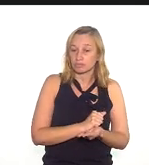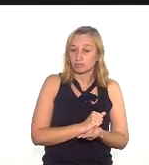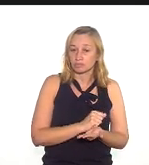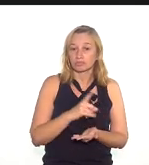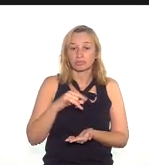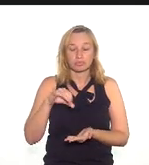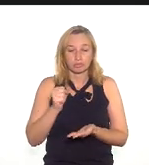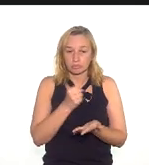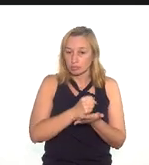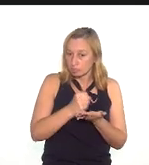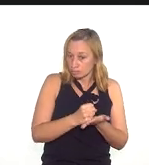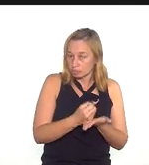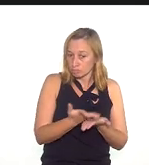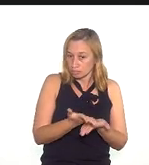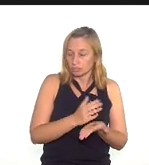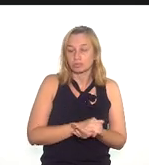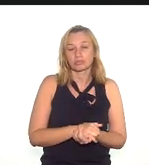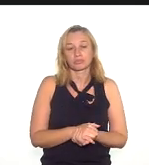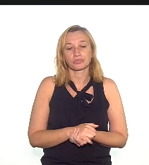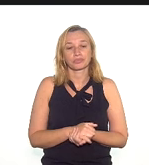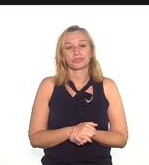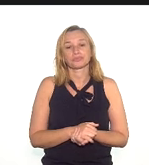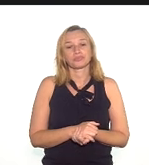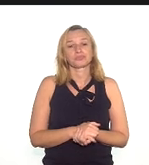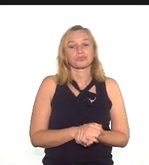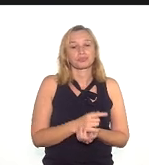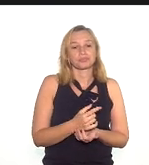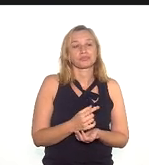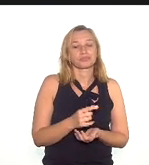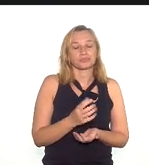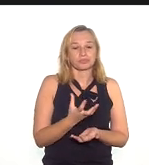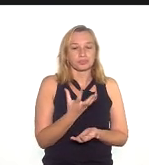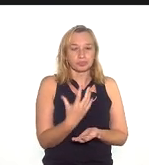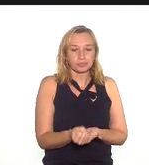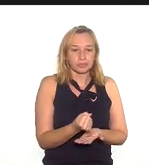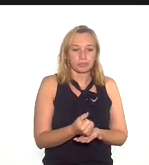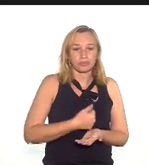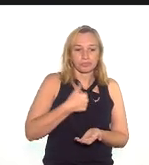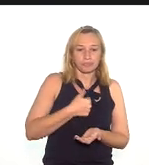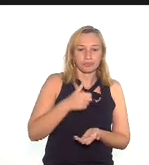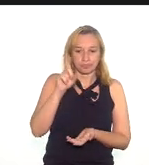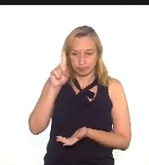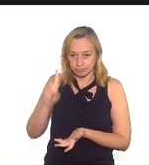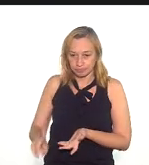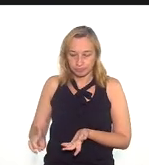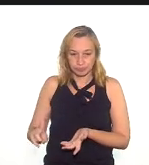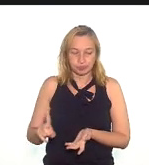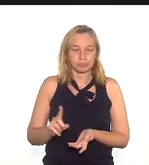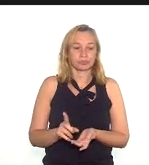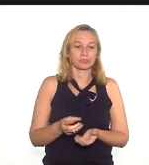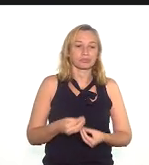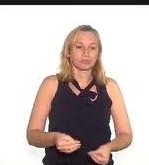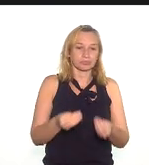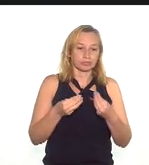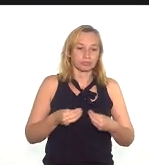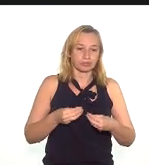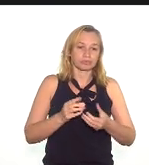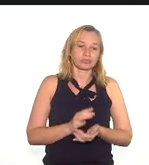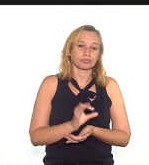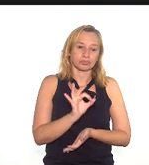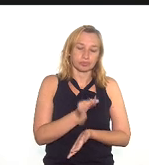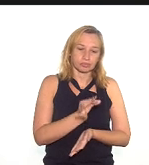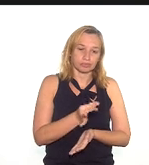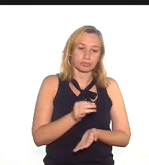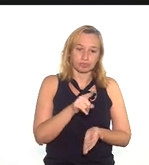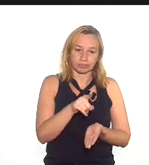cláusula contratual, que, ao ser adotado pela primeira diretoria, nos garantiu que